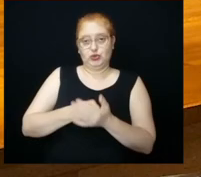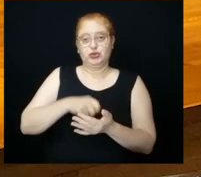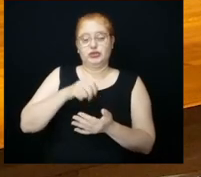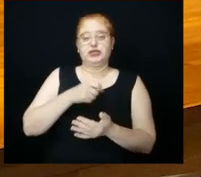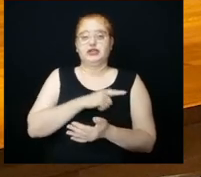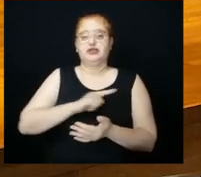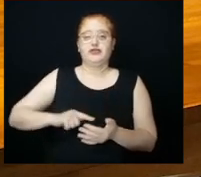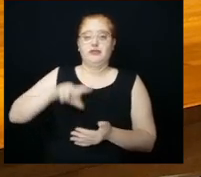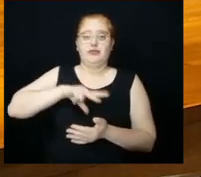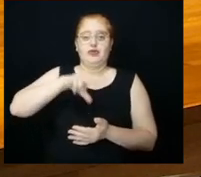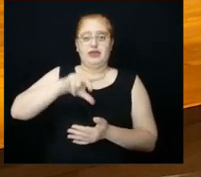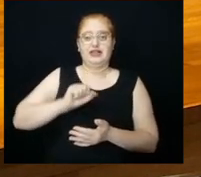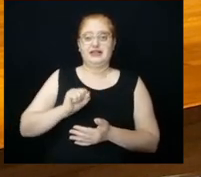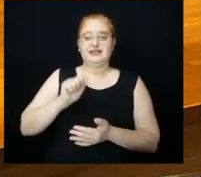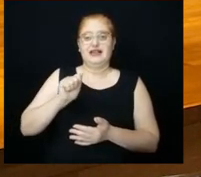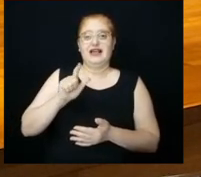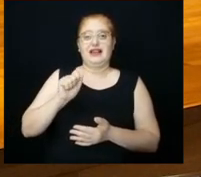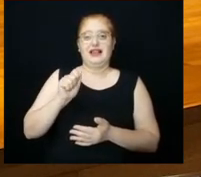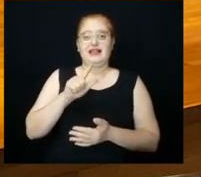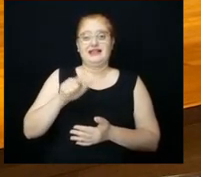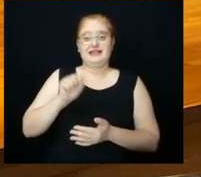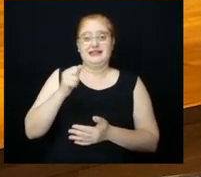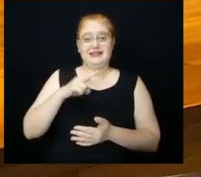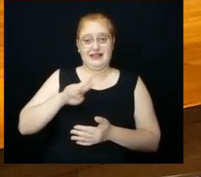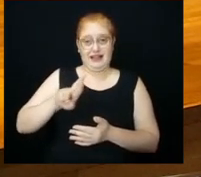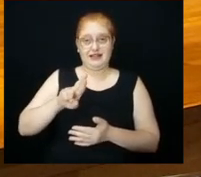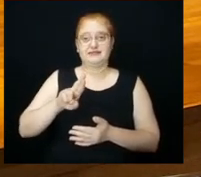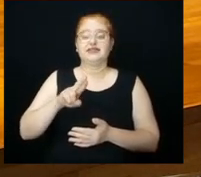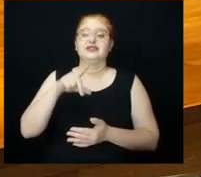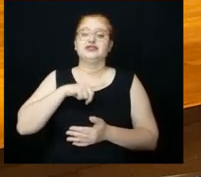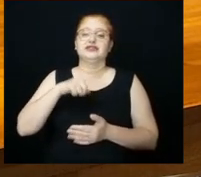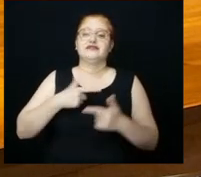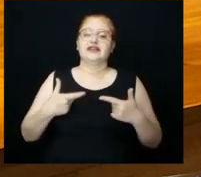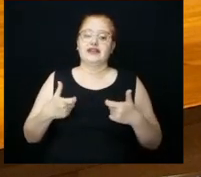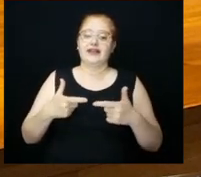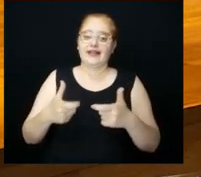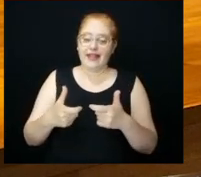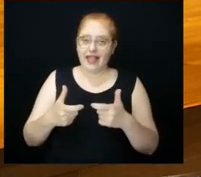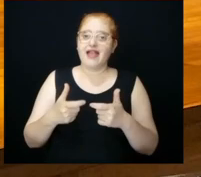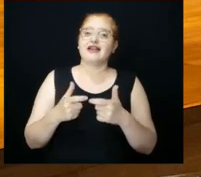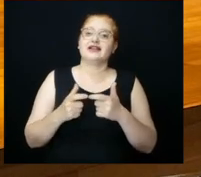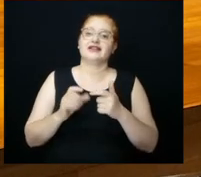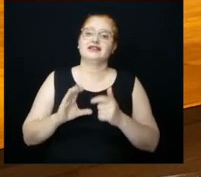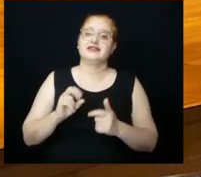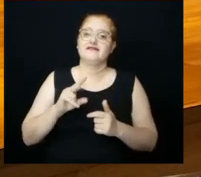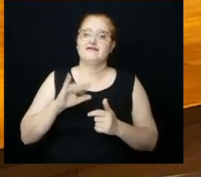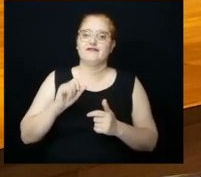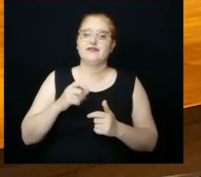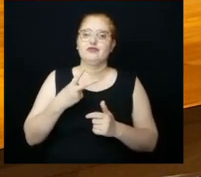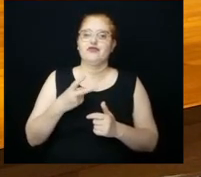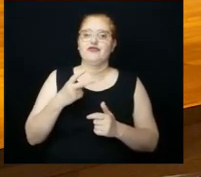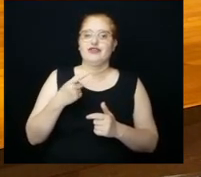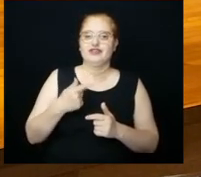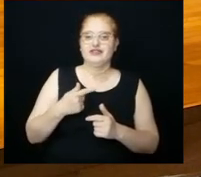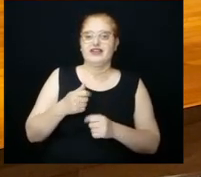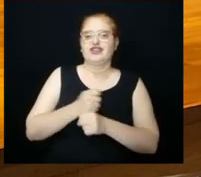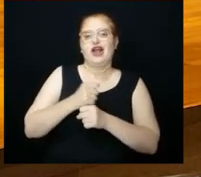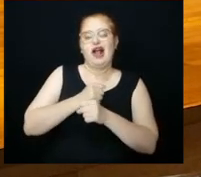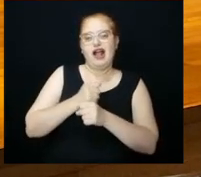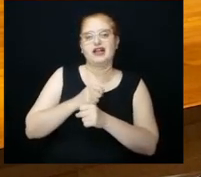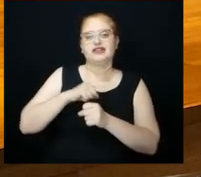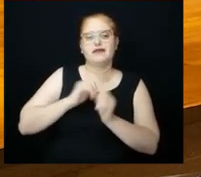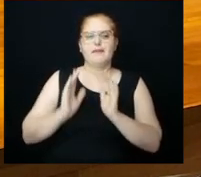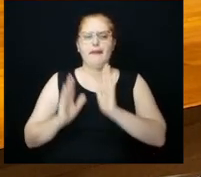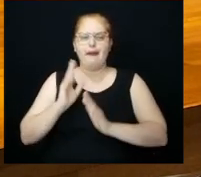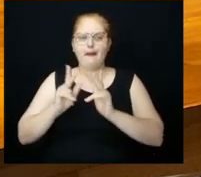A ditadura, né? Salazar já tinha. Mas, enfim, o país teve a Guerra Civil por 27 anos, com alguns períodos de paz,